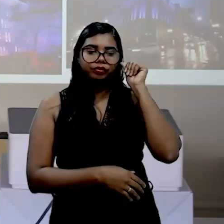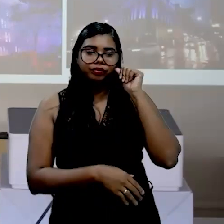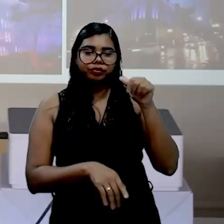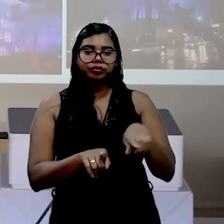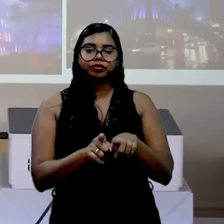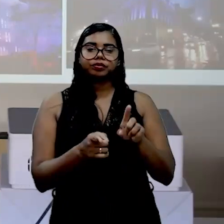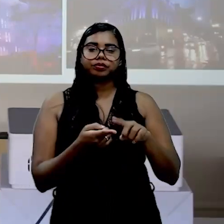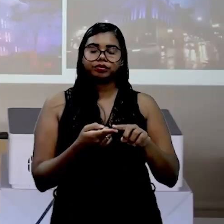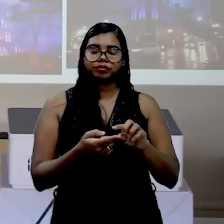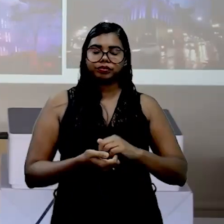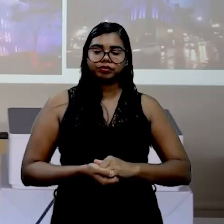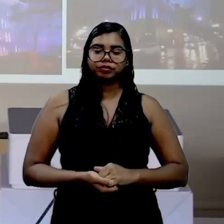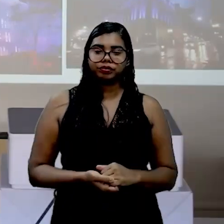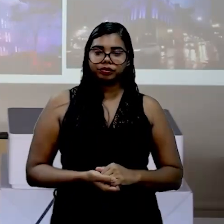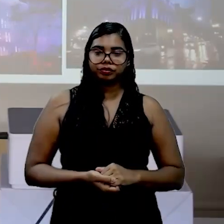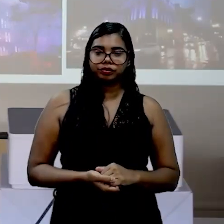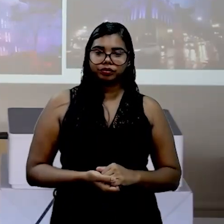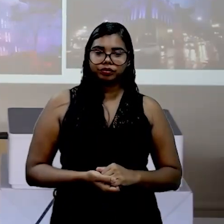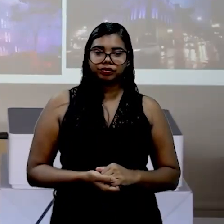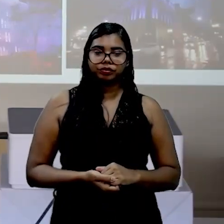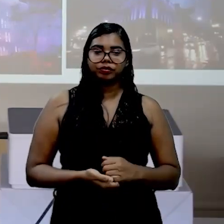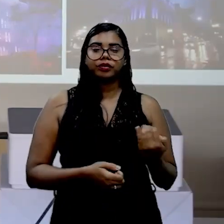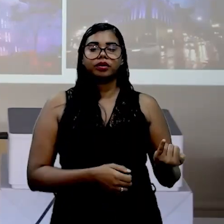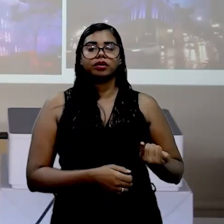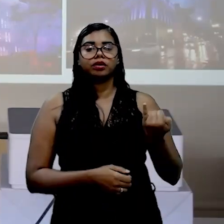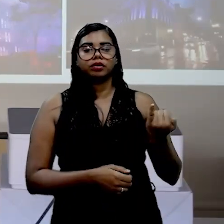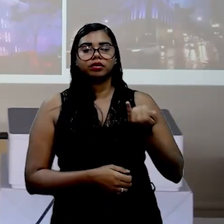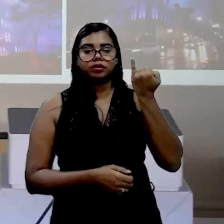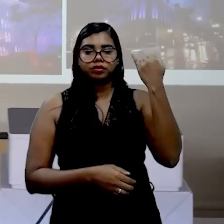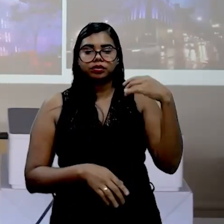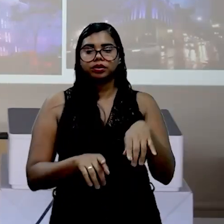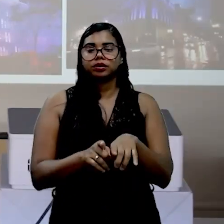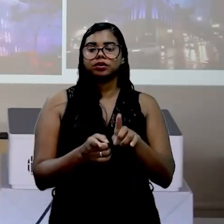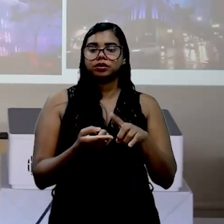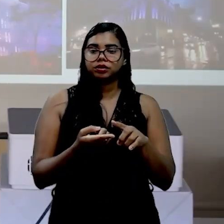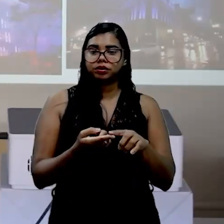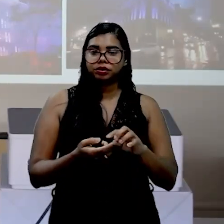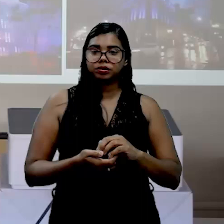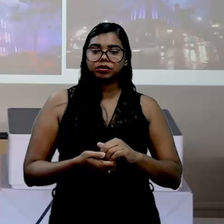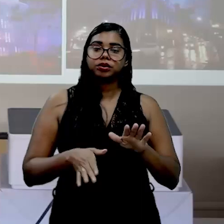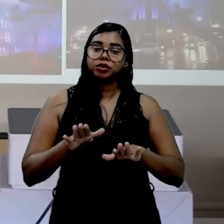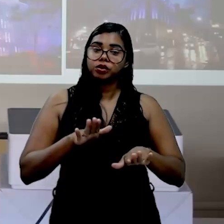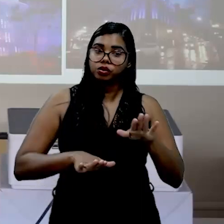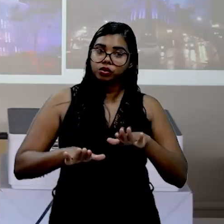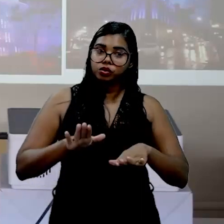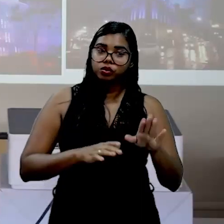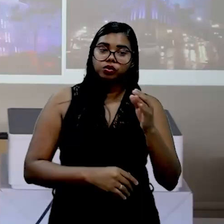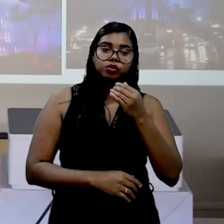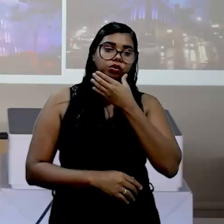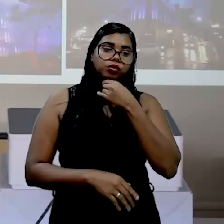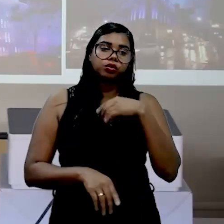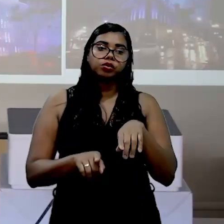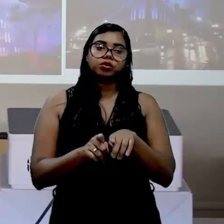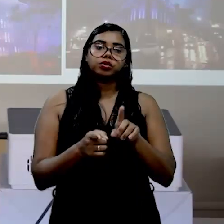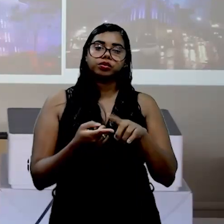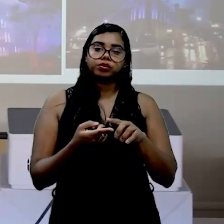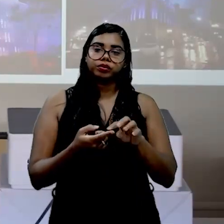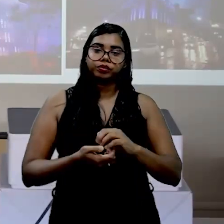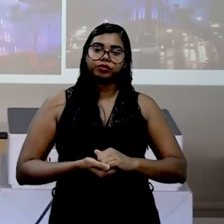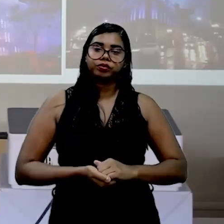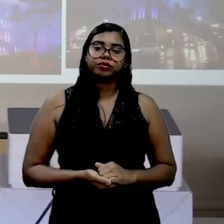né? Então, é importante que esse homem, né, se cuide, né? Afinal de contas, tenha, né,